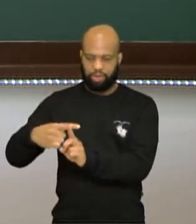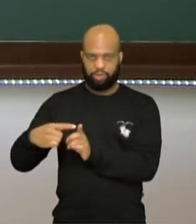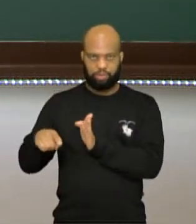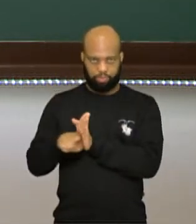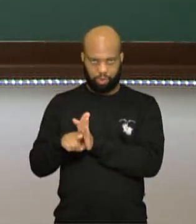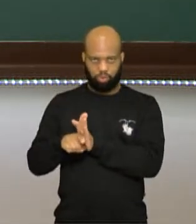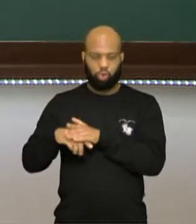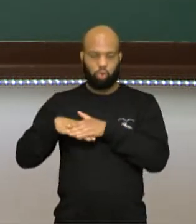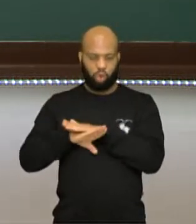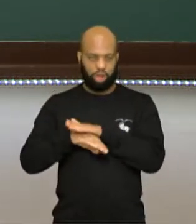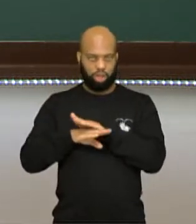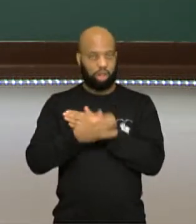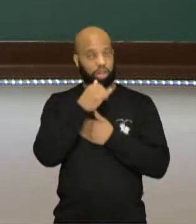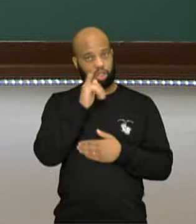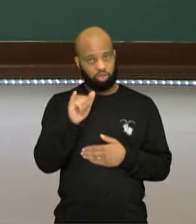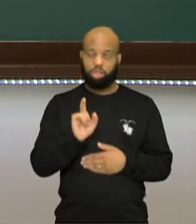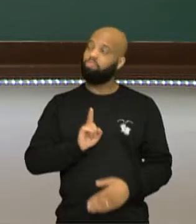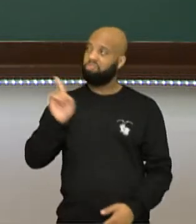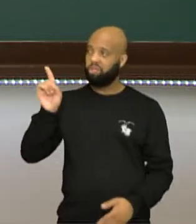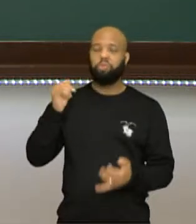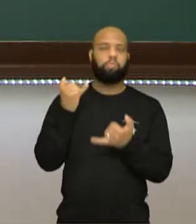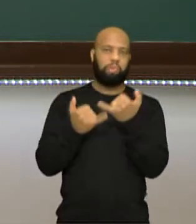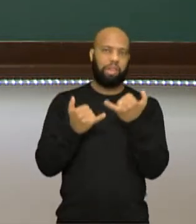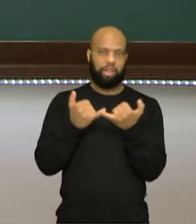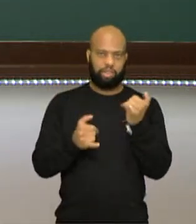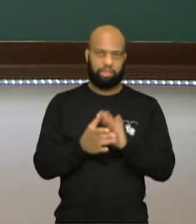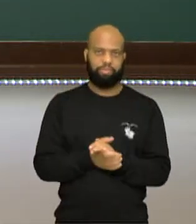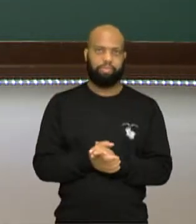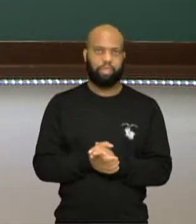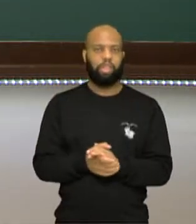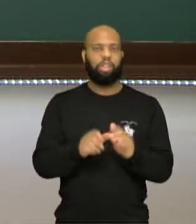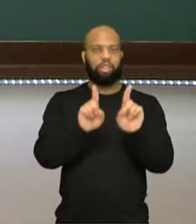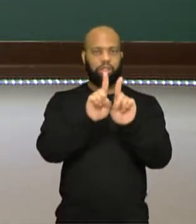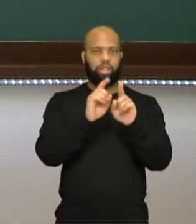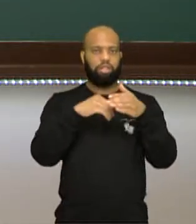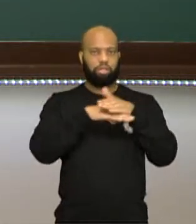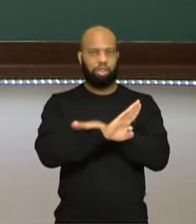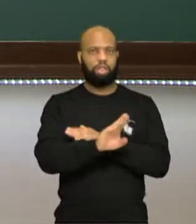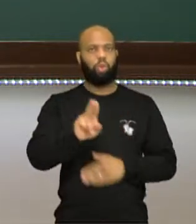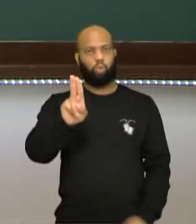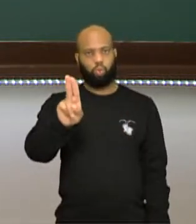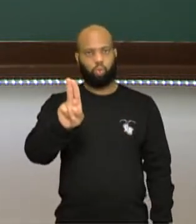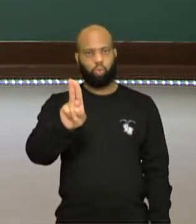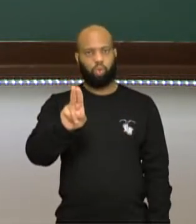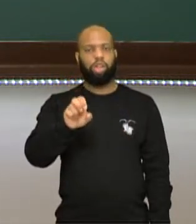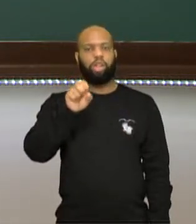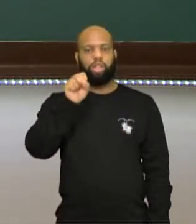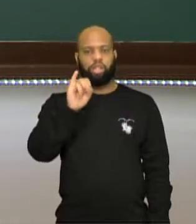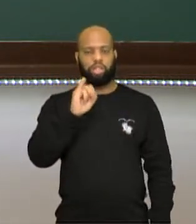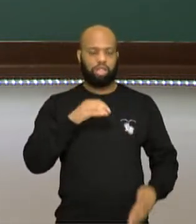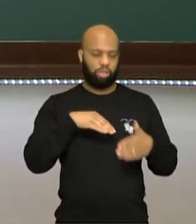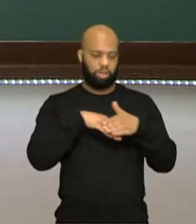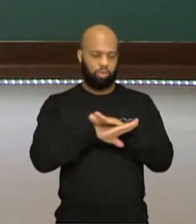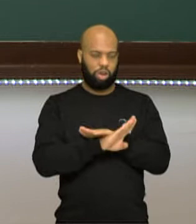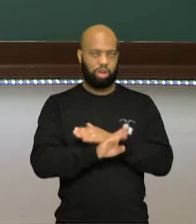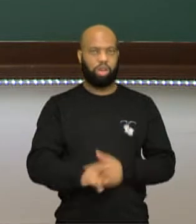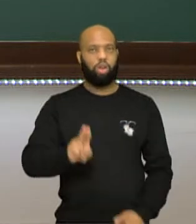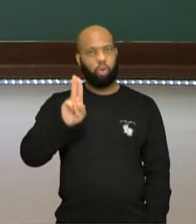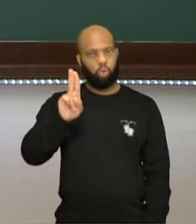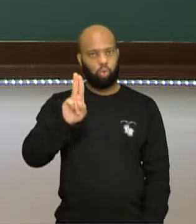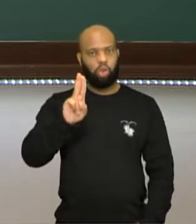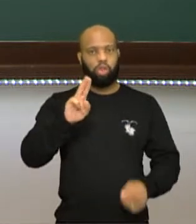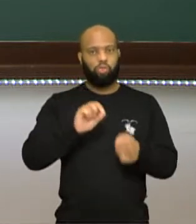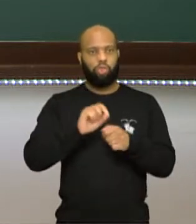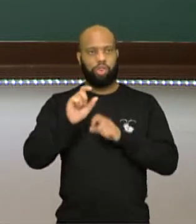terminar é mais um capacitor é um componente que serve para carregar atenção e quando ele carrega atenção ele